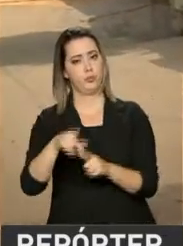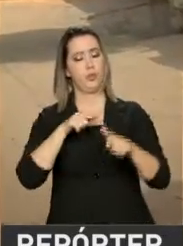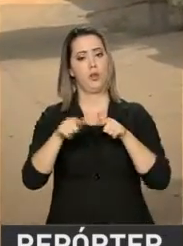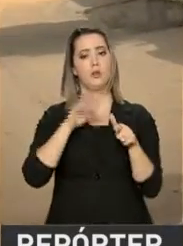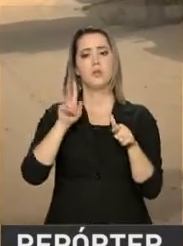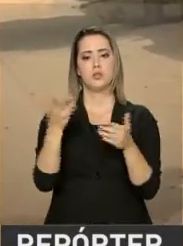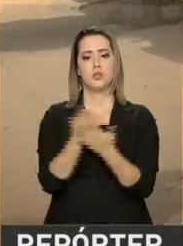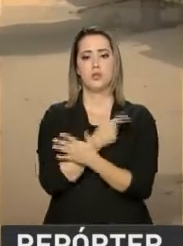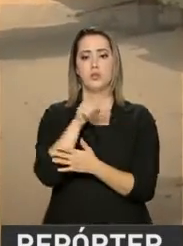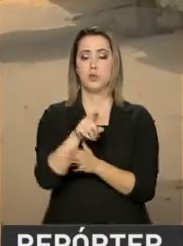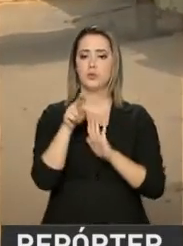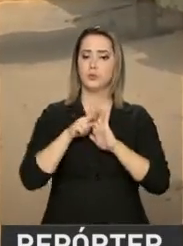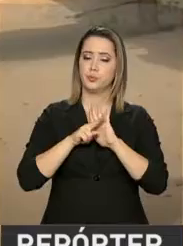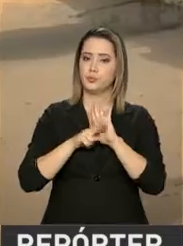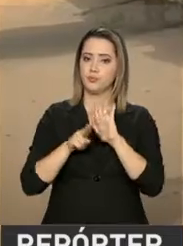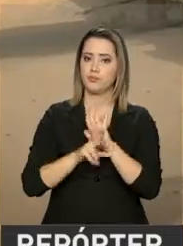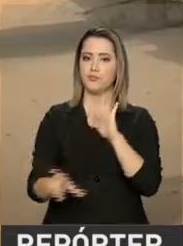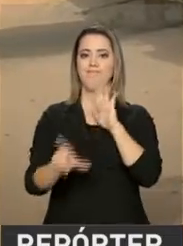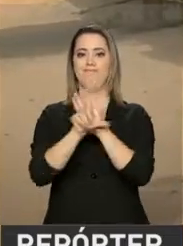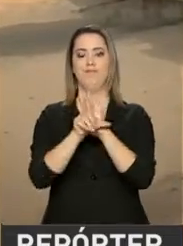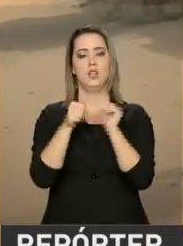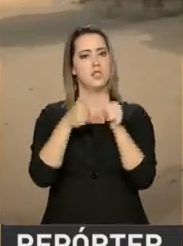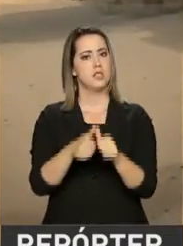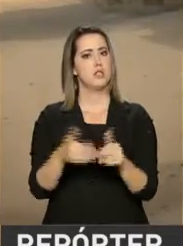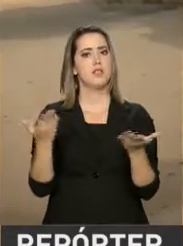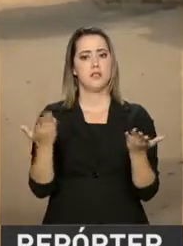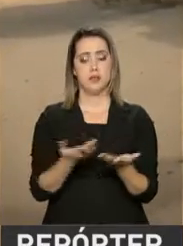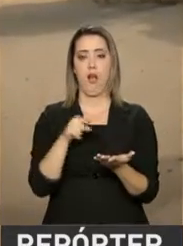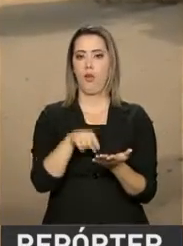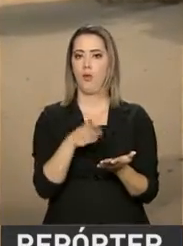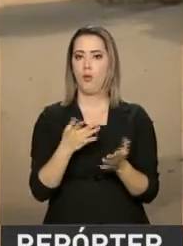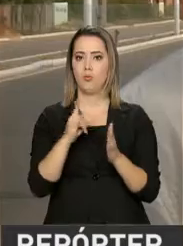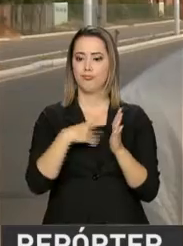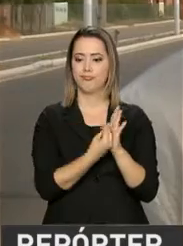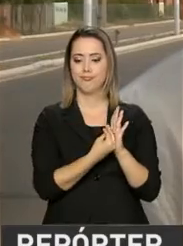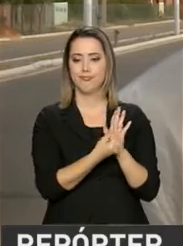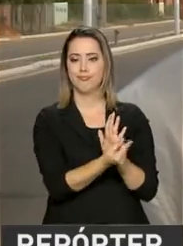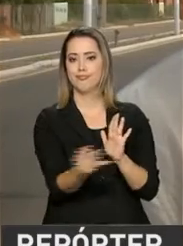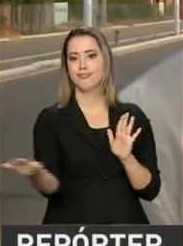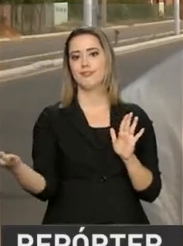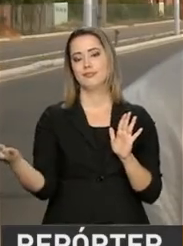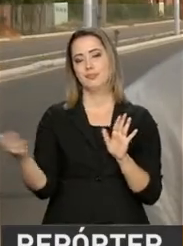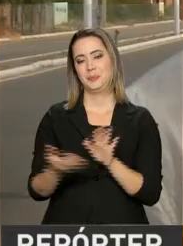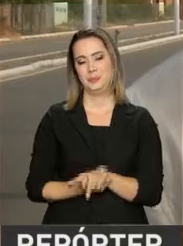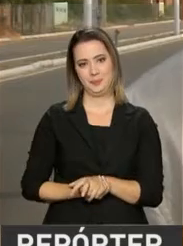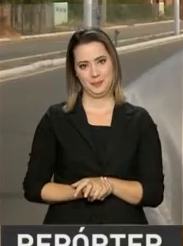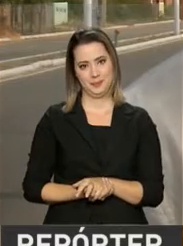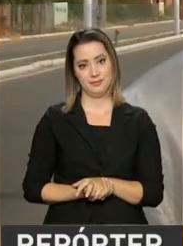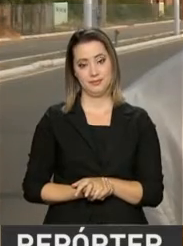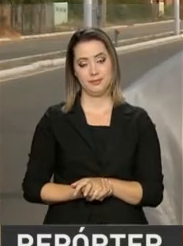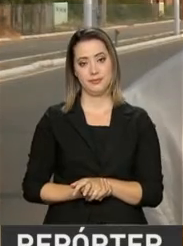já foi feito a partir das regras da nova legislação está na última fase a titulação o novo marco regulatório da legislação fundiária